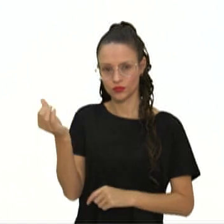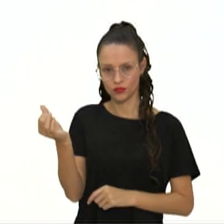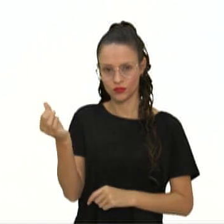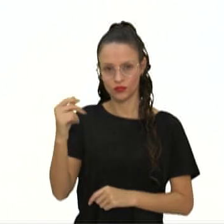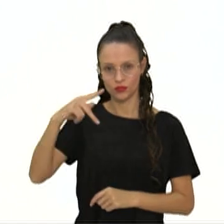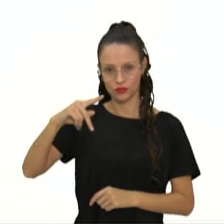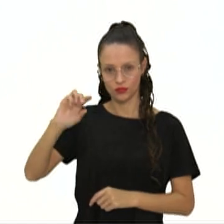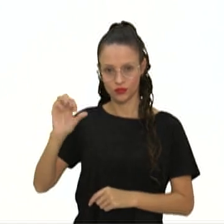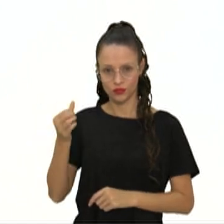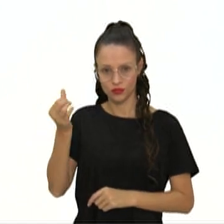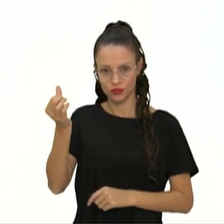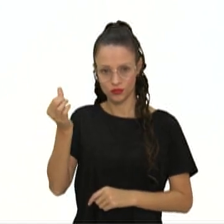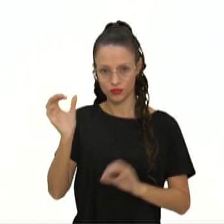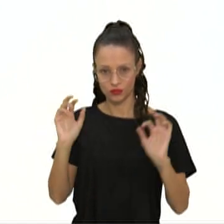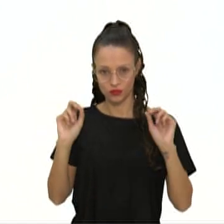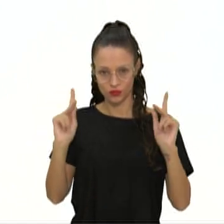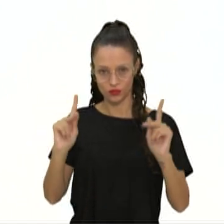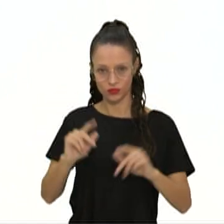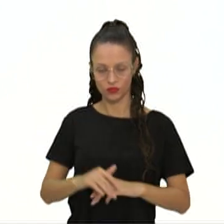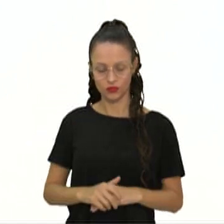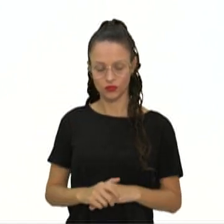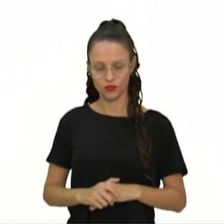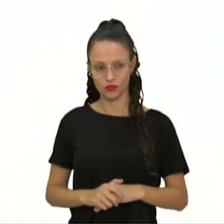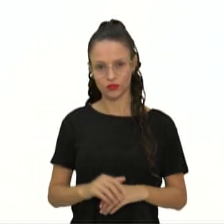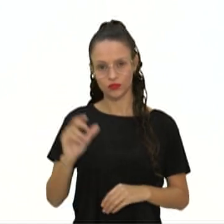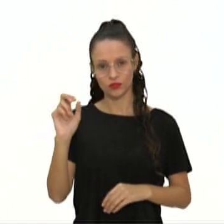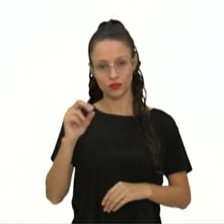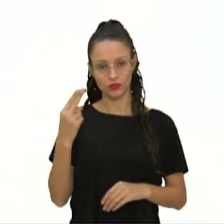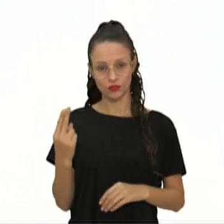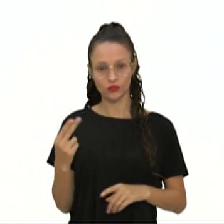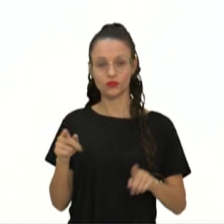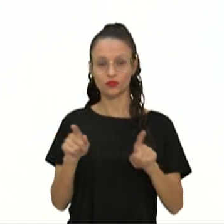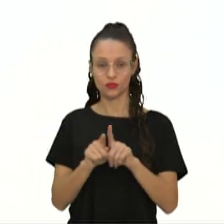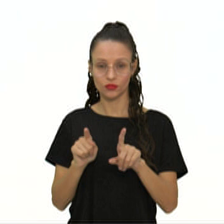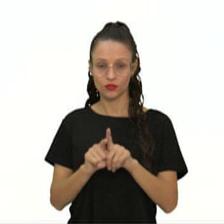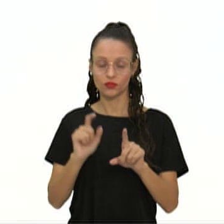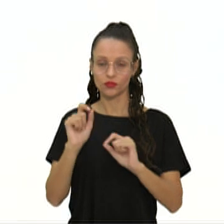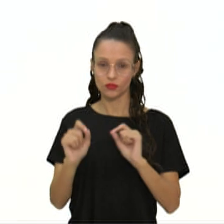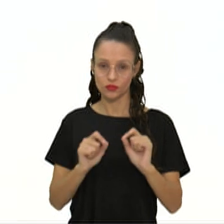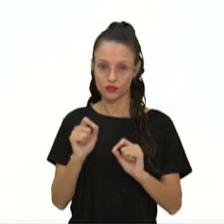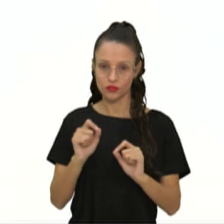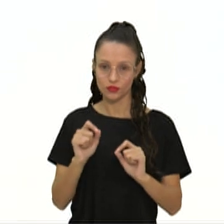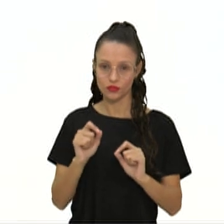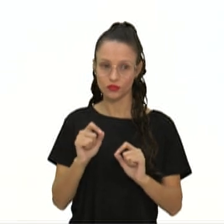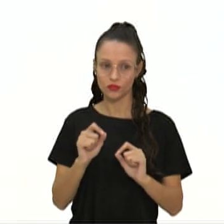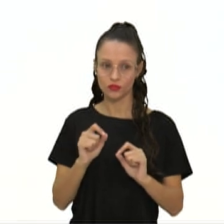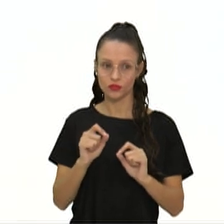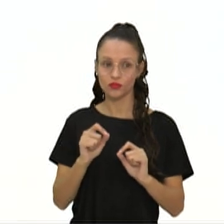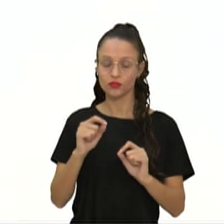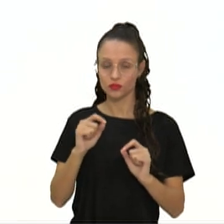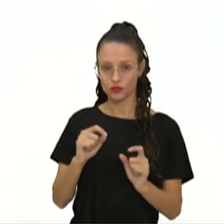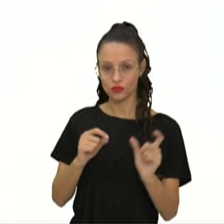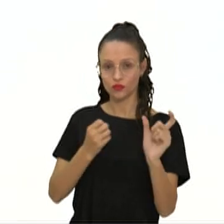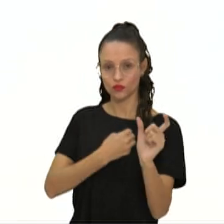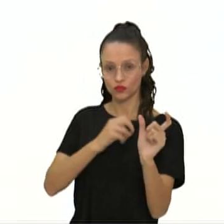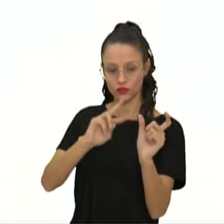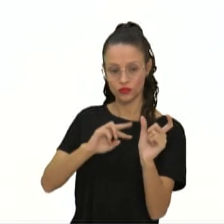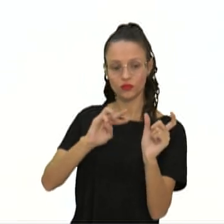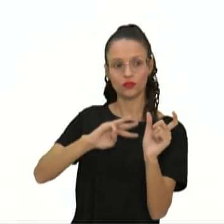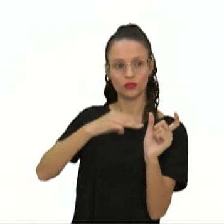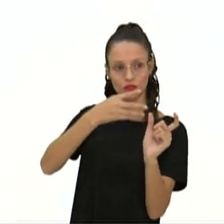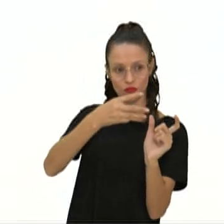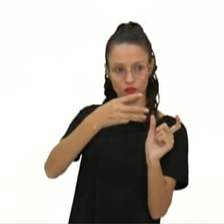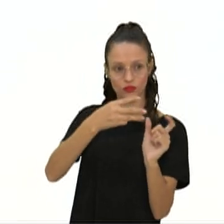sexta, ok? Ou então, eu elevo o monômio ao quadrado. Nesse caso, 3 ao